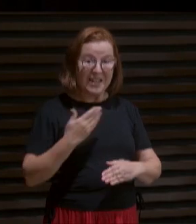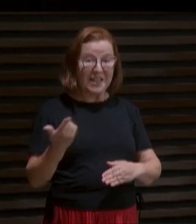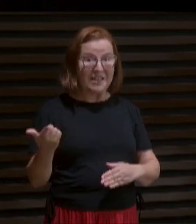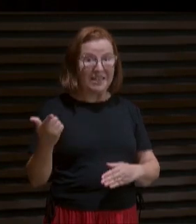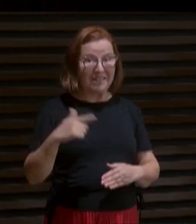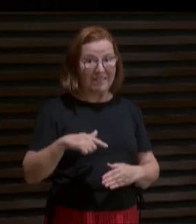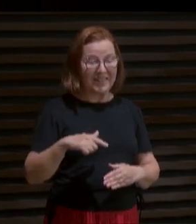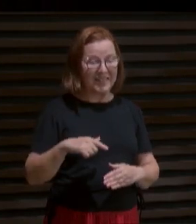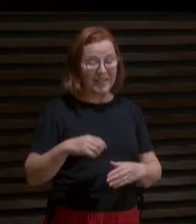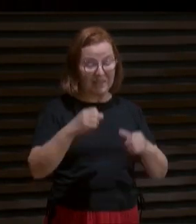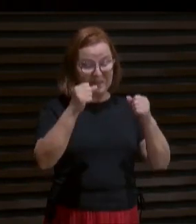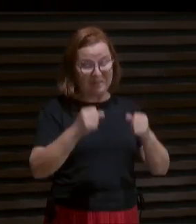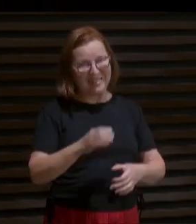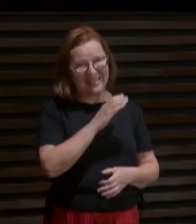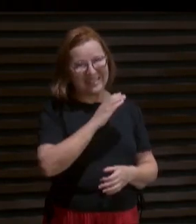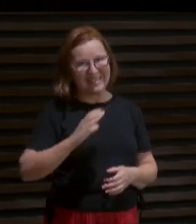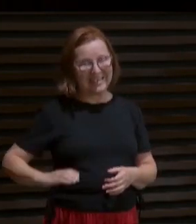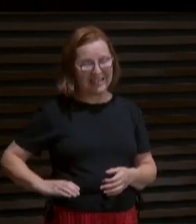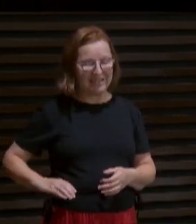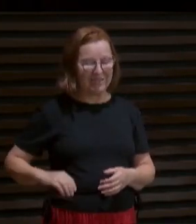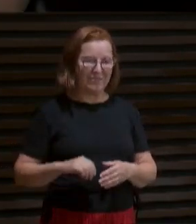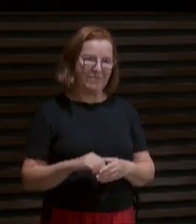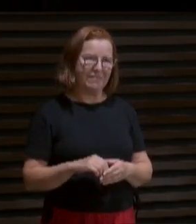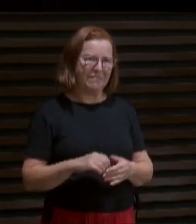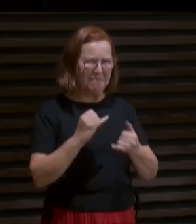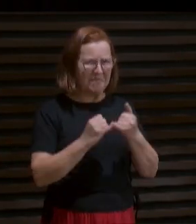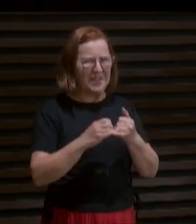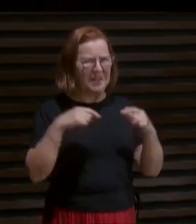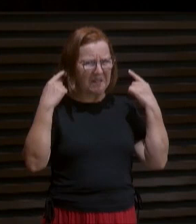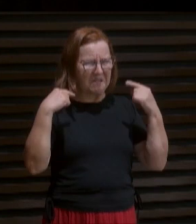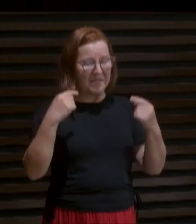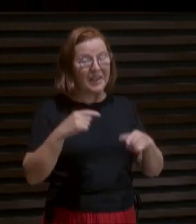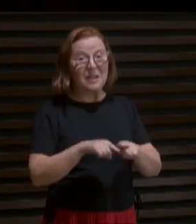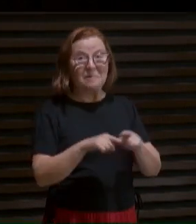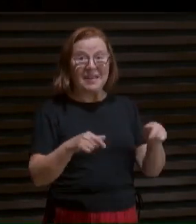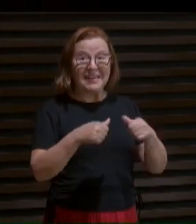loucura. Mas isso aqui é a desconstrução da obra da cruz,